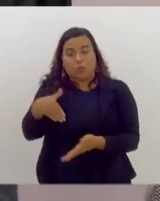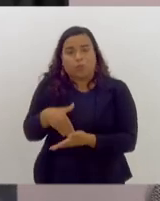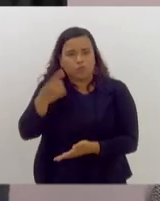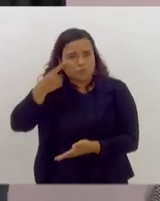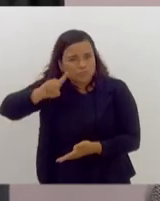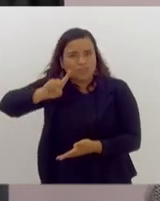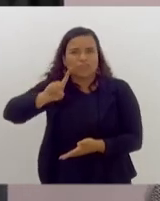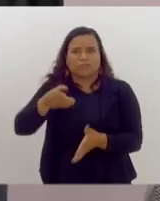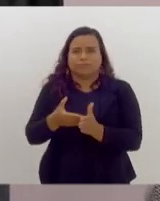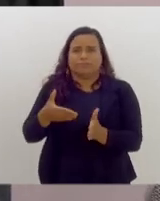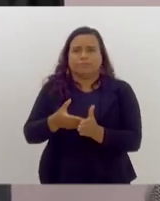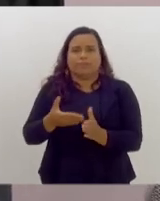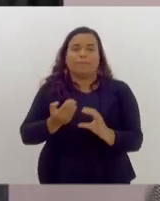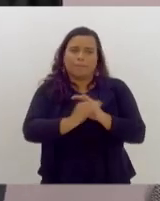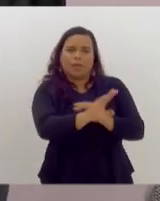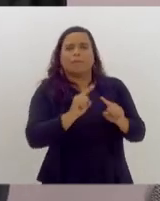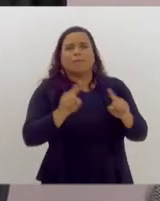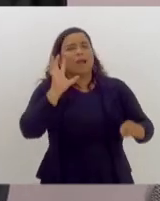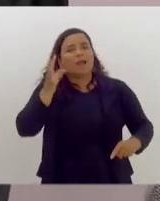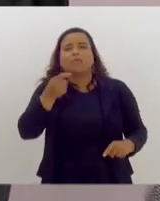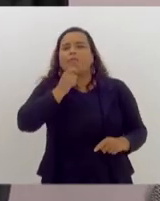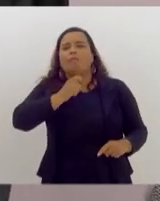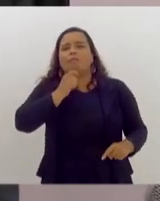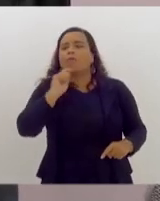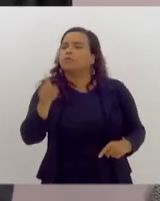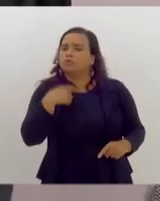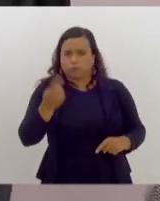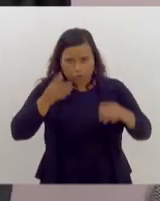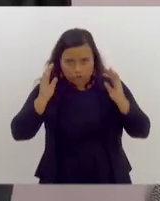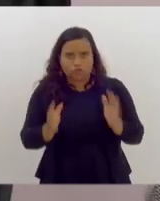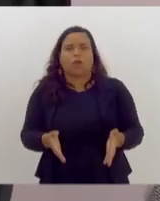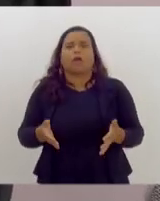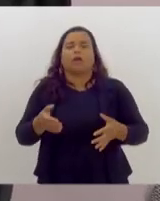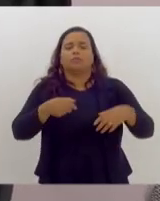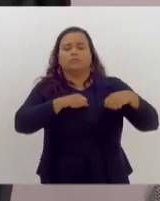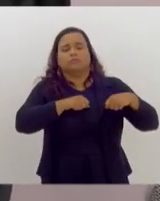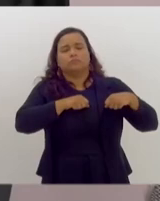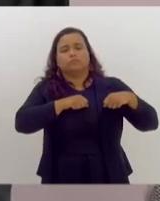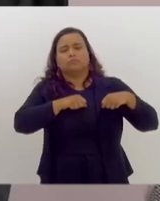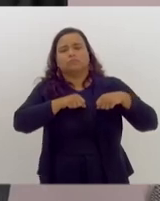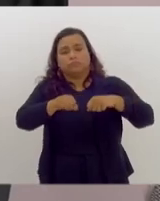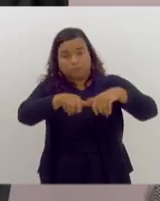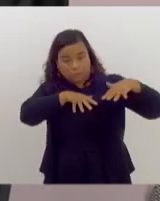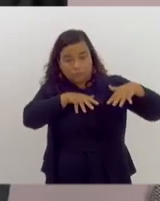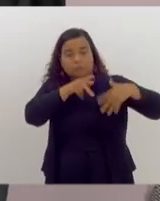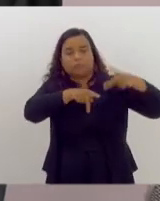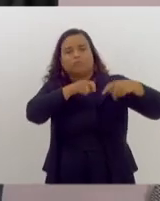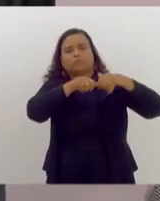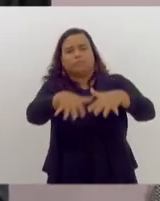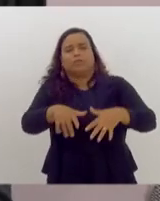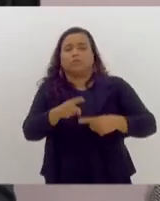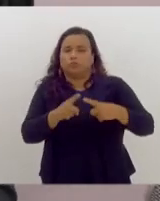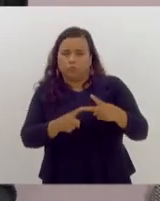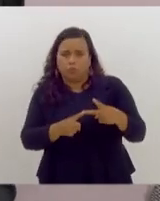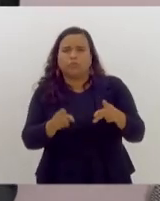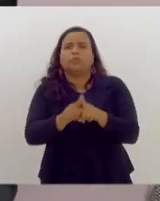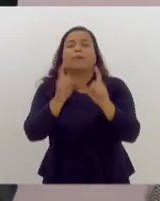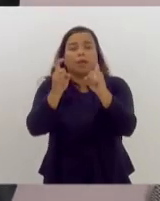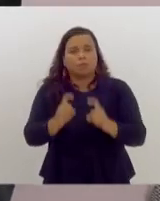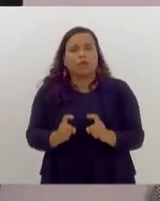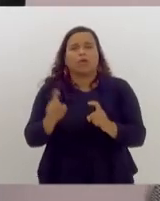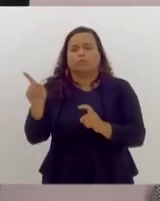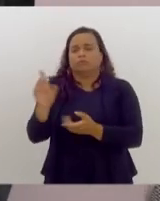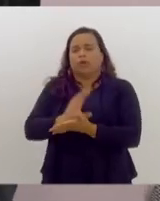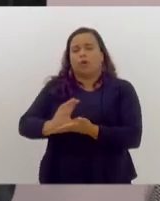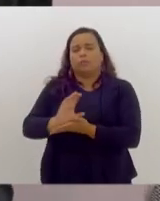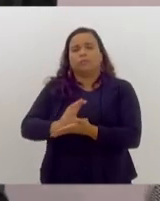mandou sem resolver esse problema. Então, a gente fez já 2 audiências públicas, algumas reuniões em conjunto com a Comissão de Tributação,